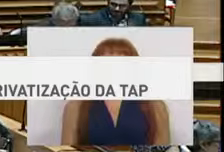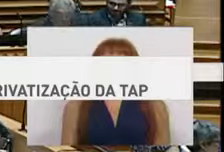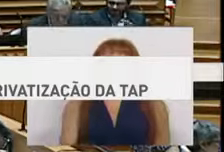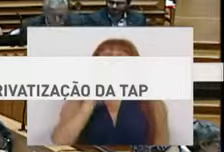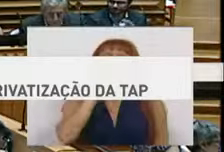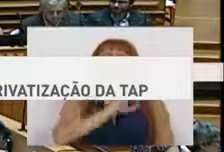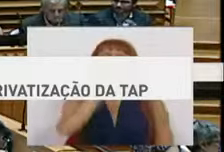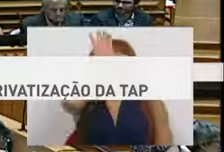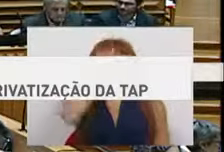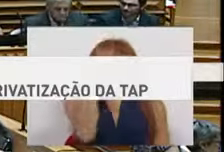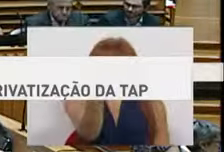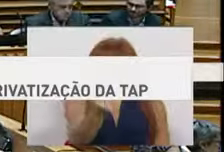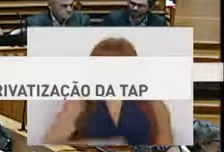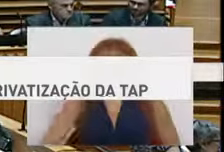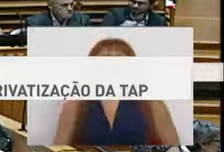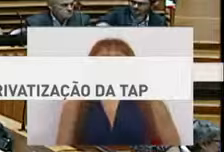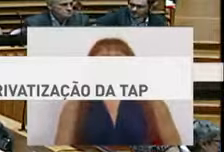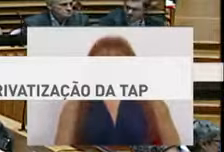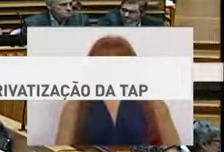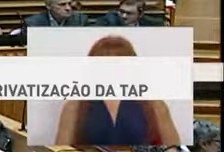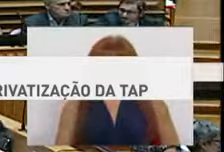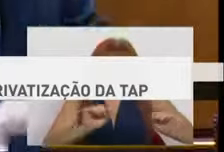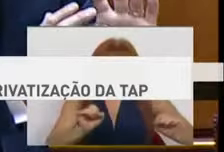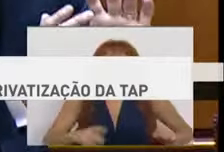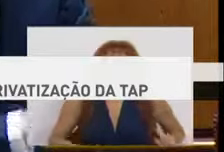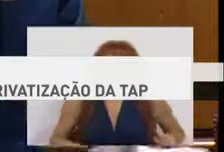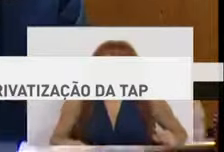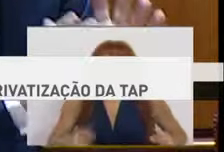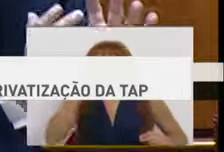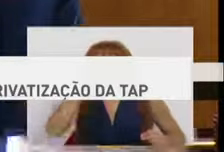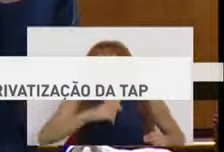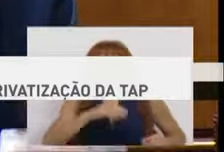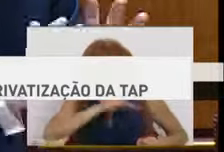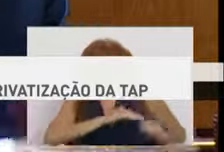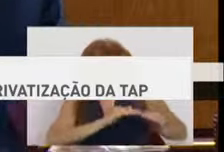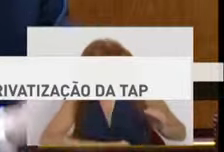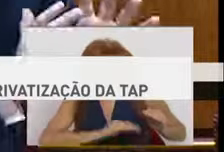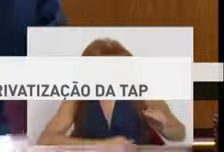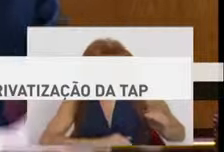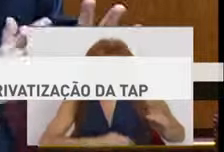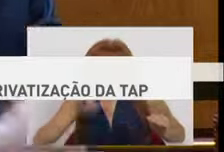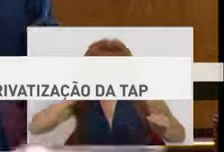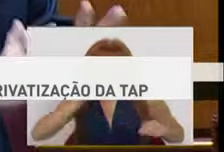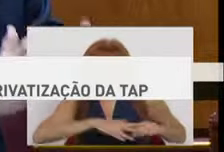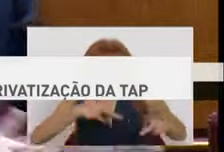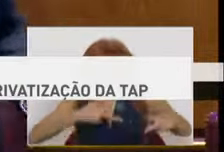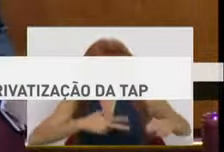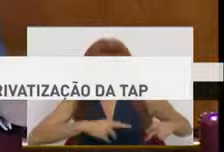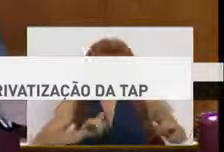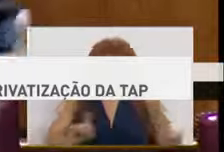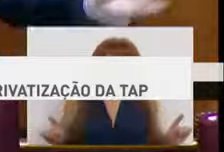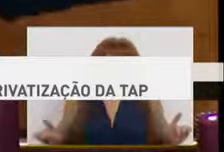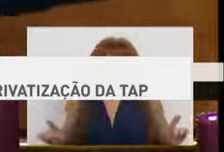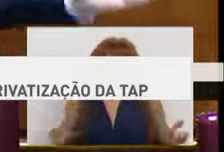O debate aqueceu com esta resposta de Pedro Passos Coelho. As pessoas de rendimentos mais baixos não foram afetadas por